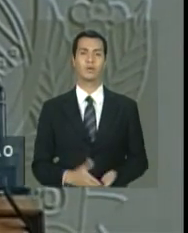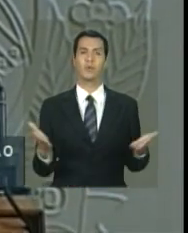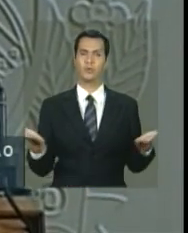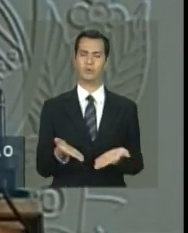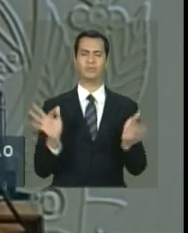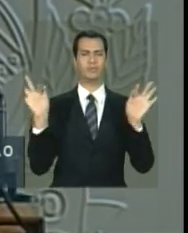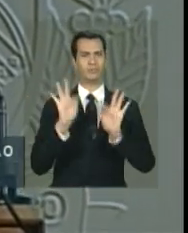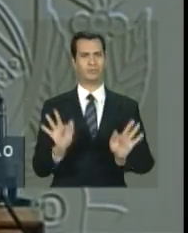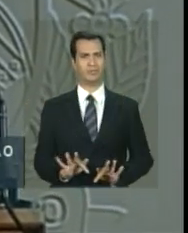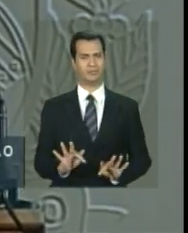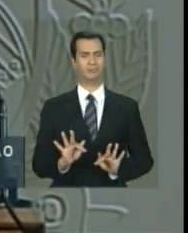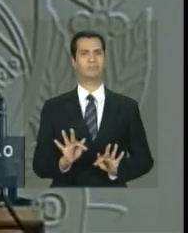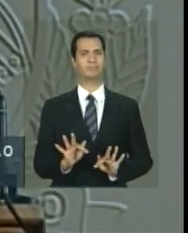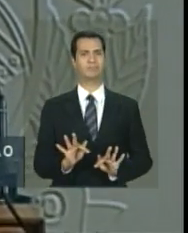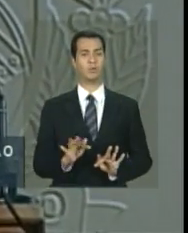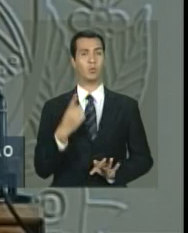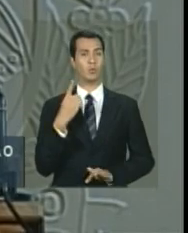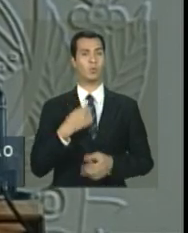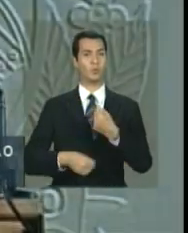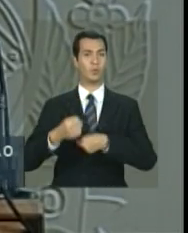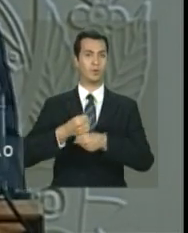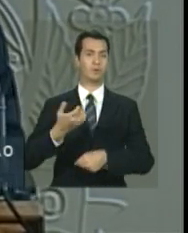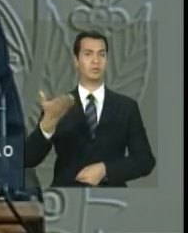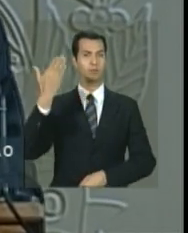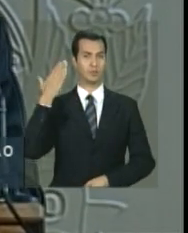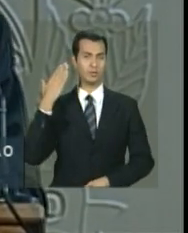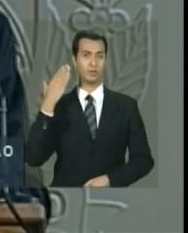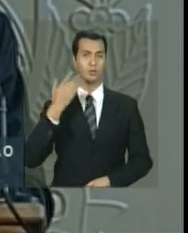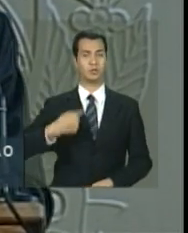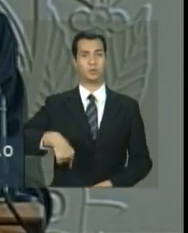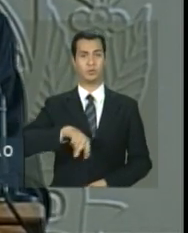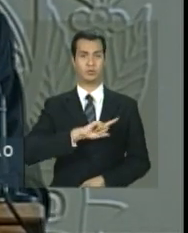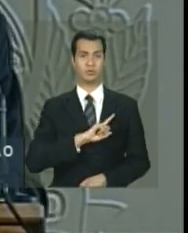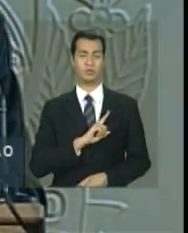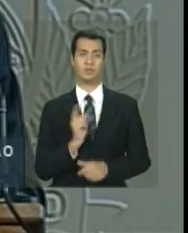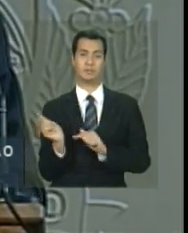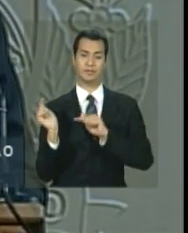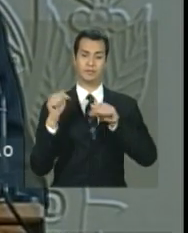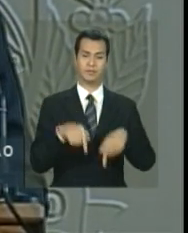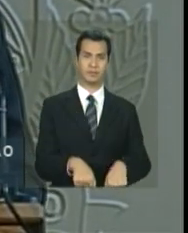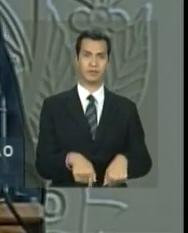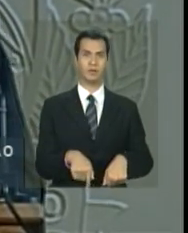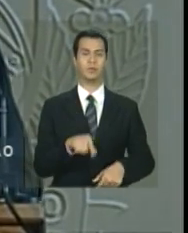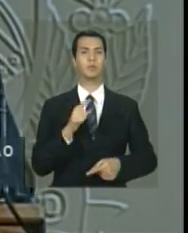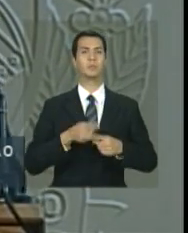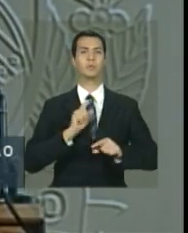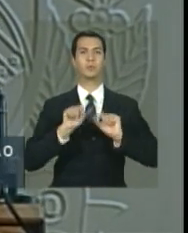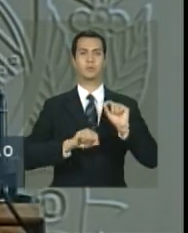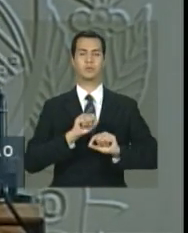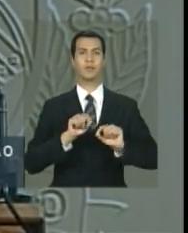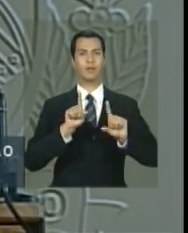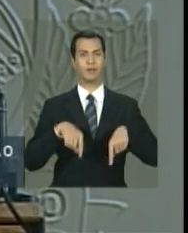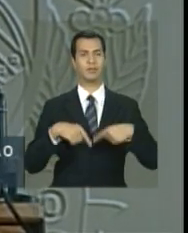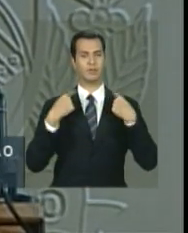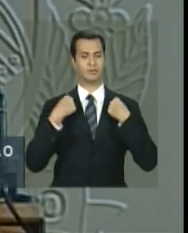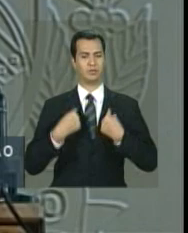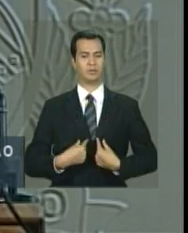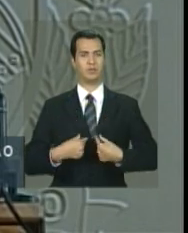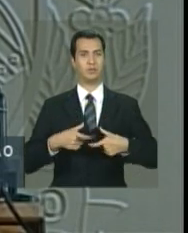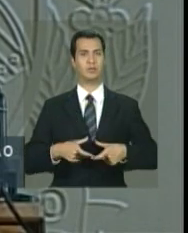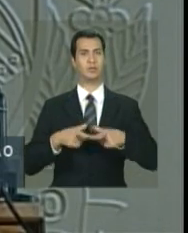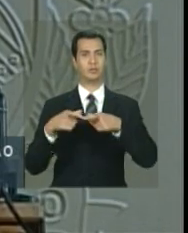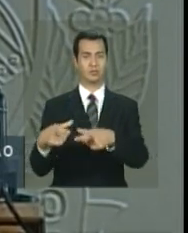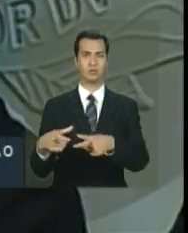Kassab. Há um ano atrás, nós estávamos aqui para entregar a medalha 25 de